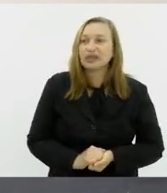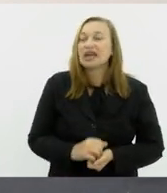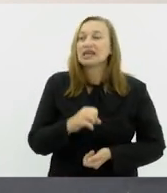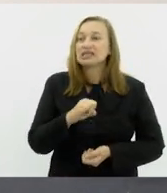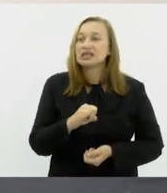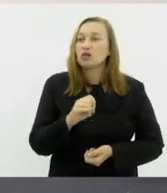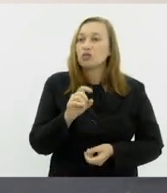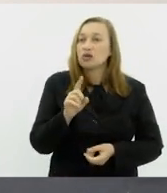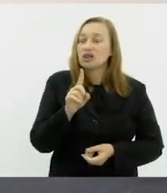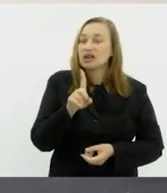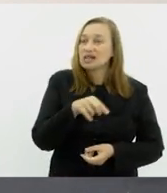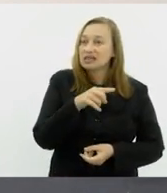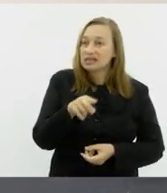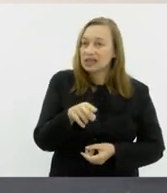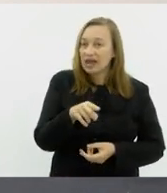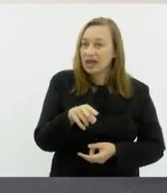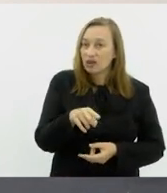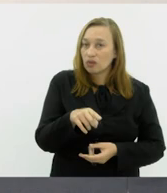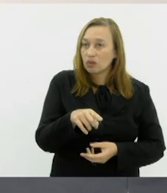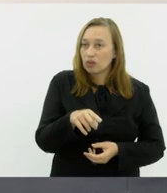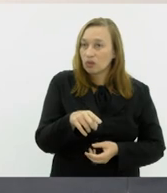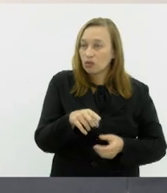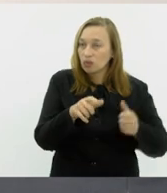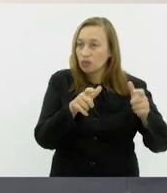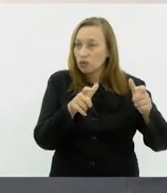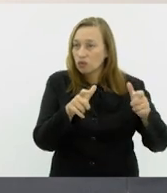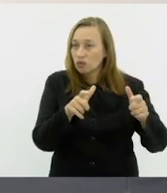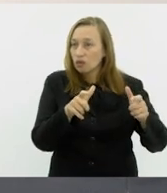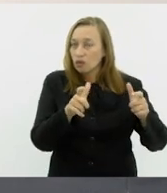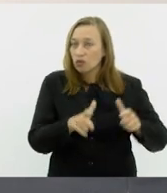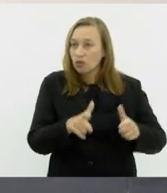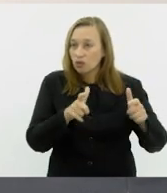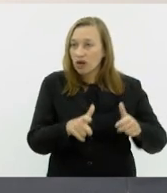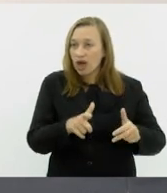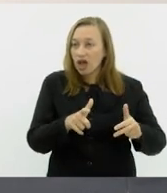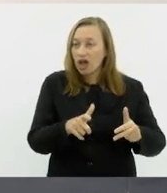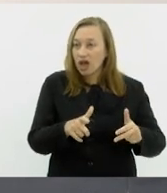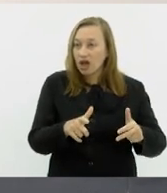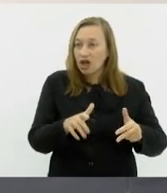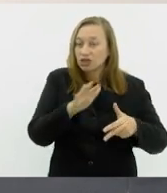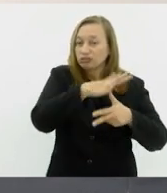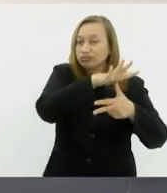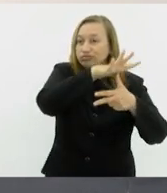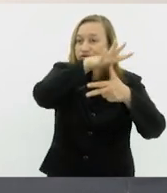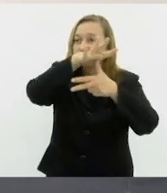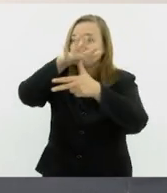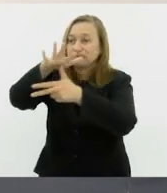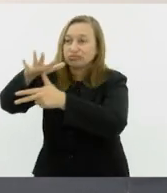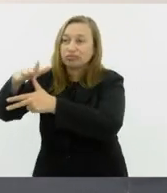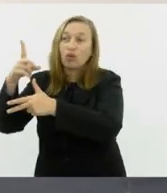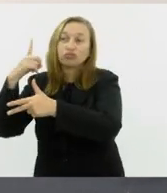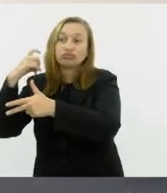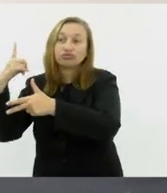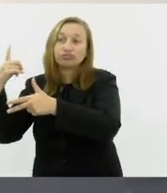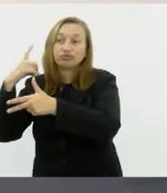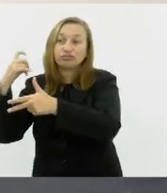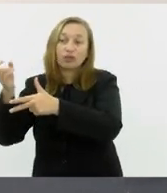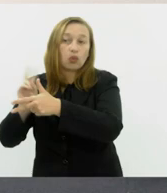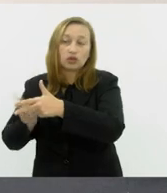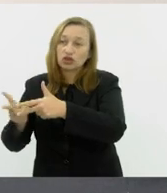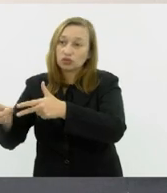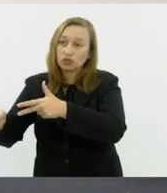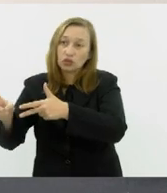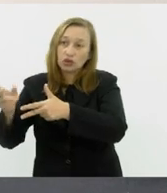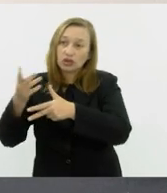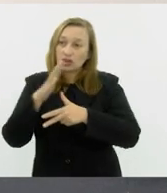elimino essa rota, os helicópteros, em teoria, continuam voando. Eles vão deixar de passar por uma rota que eu não